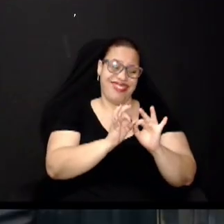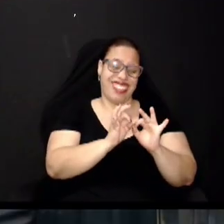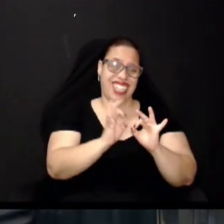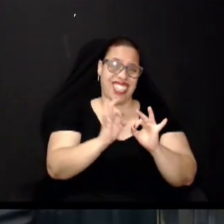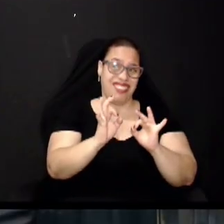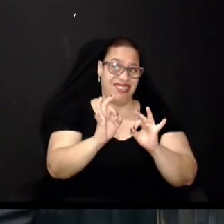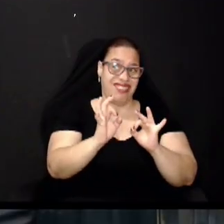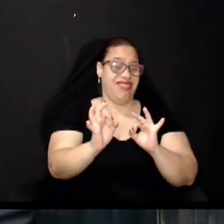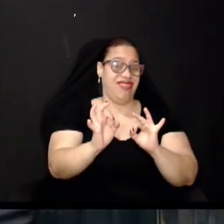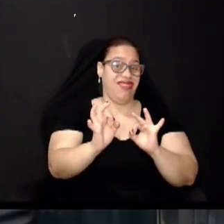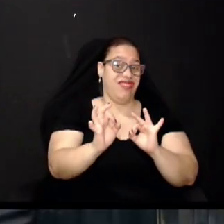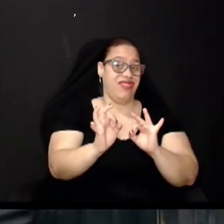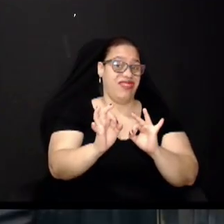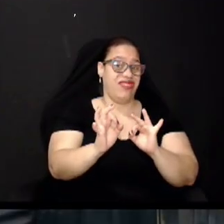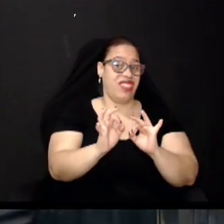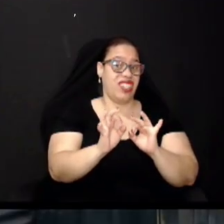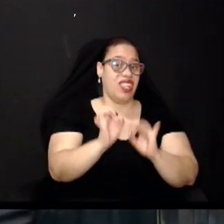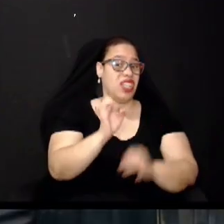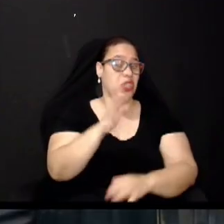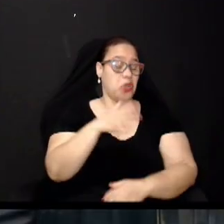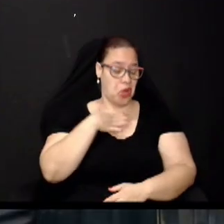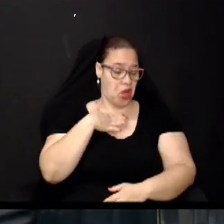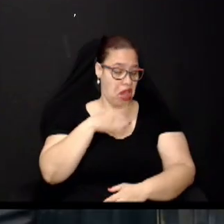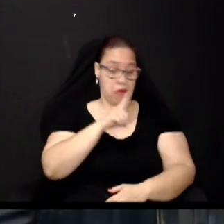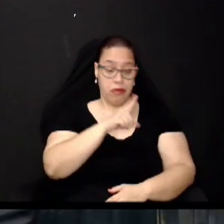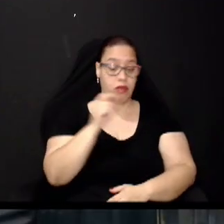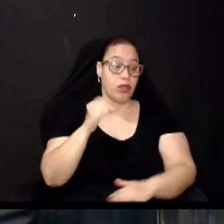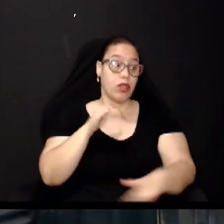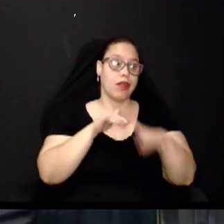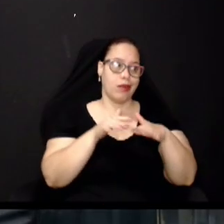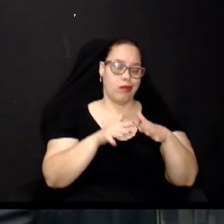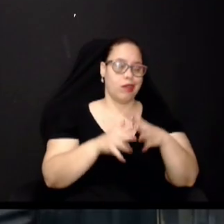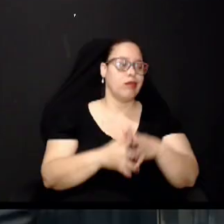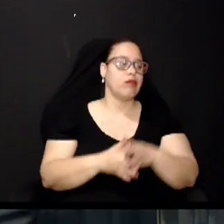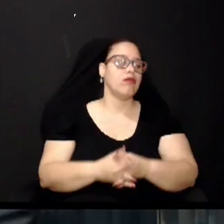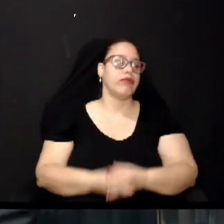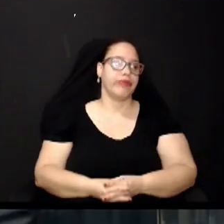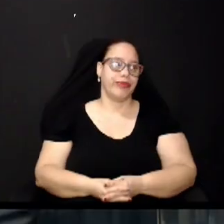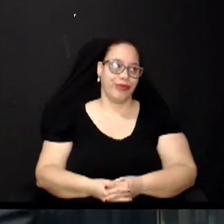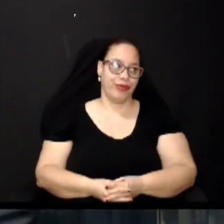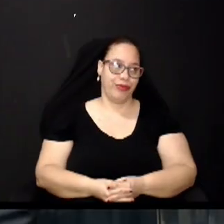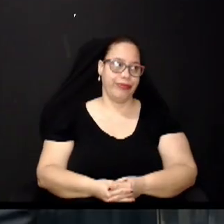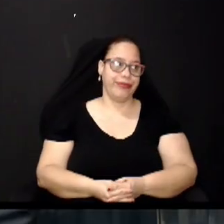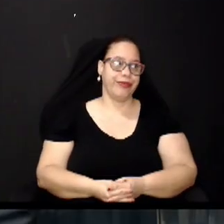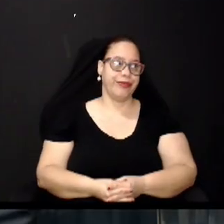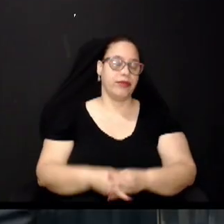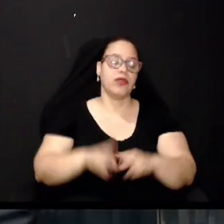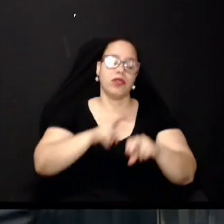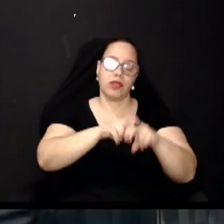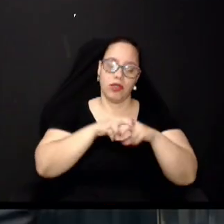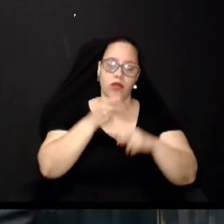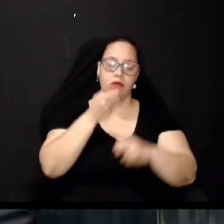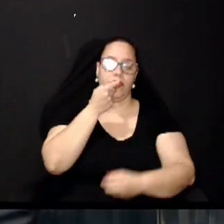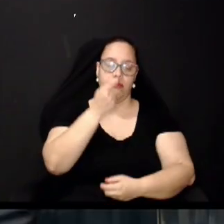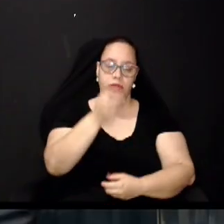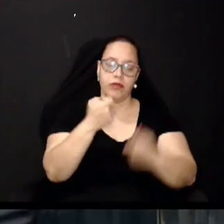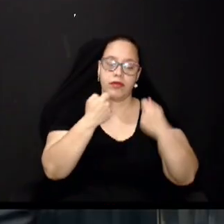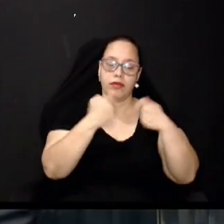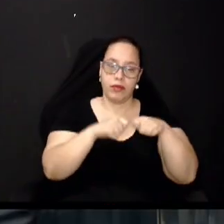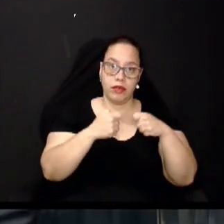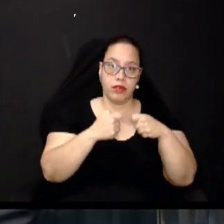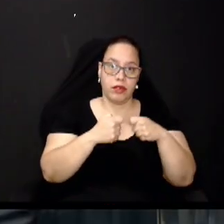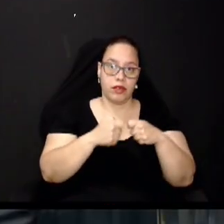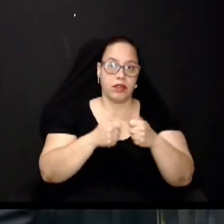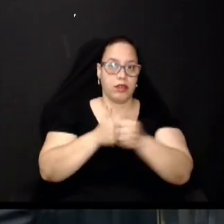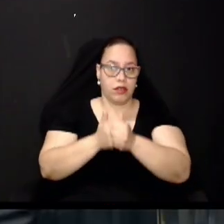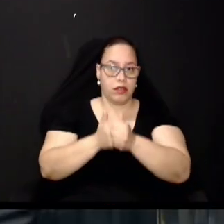algo superficial para fugir daquele momento, né? Então, é por isso que a gente disse, ela precisa vir acompanhada de uma...